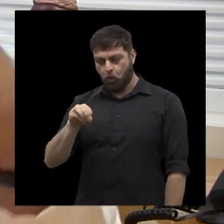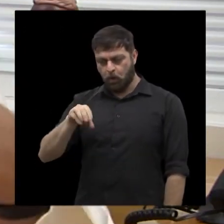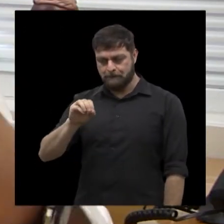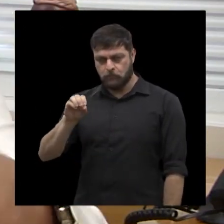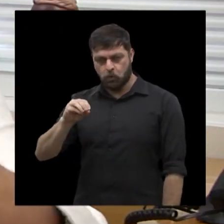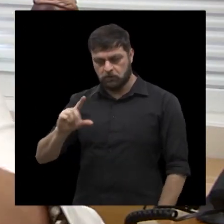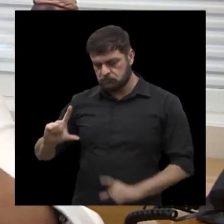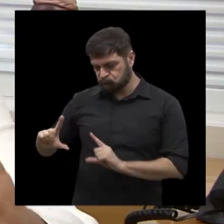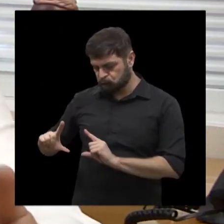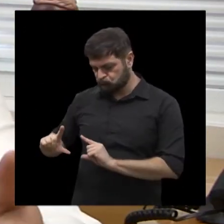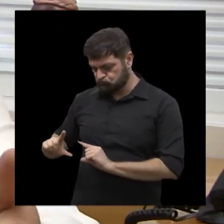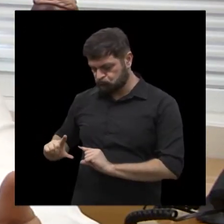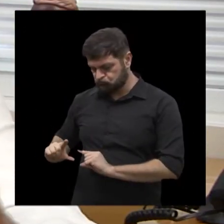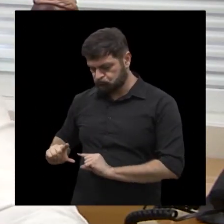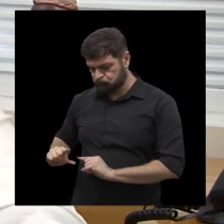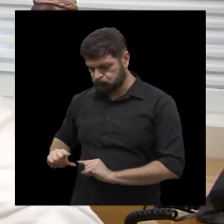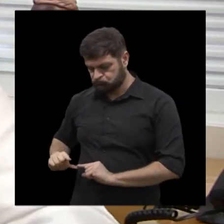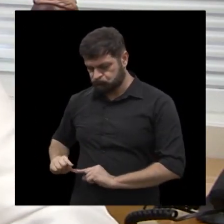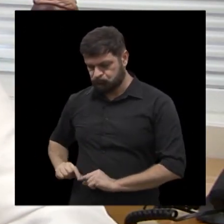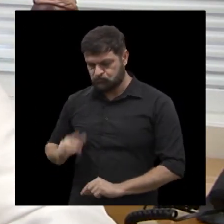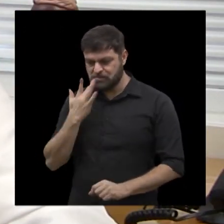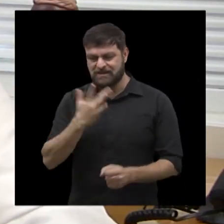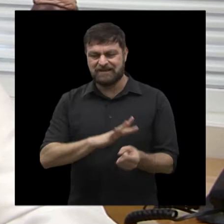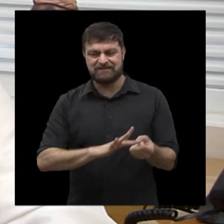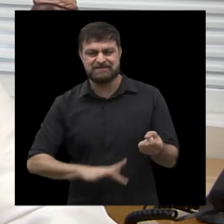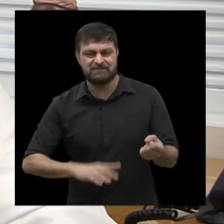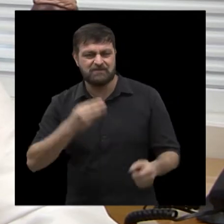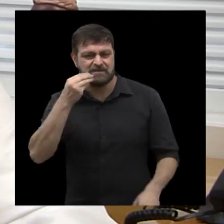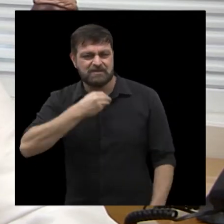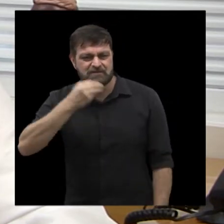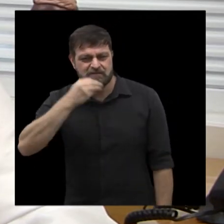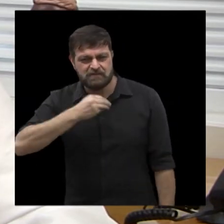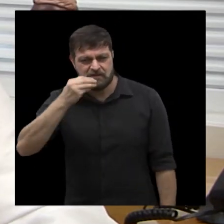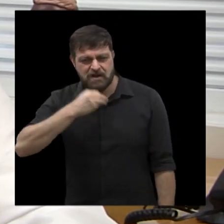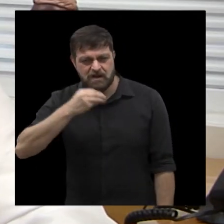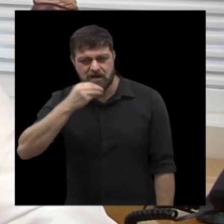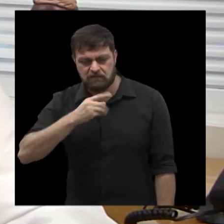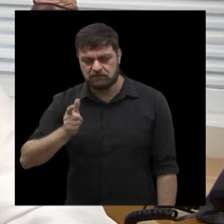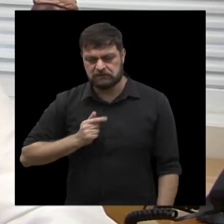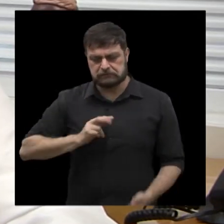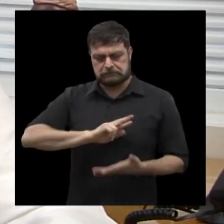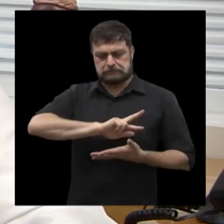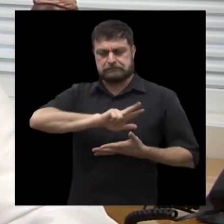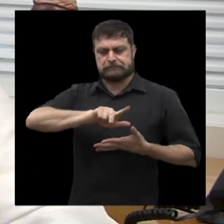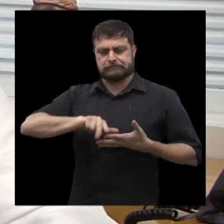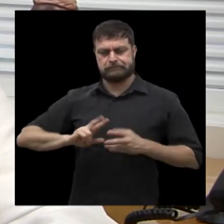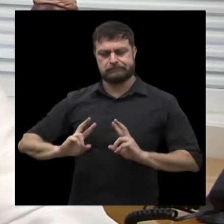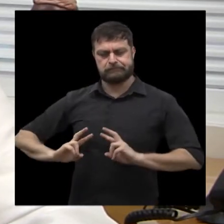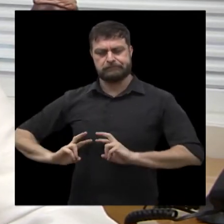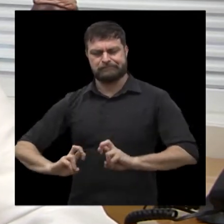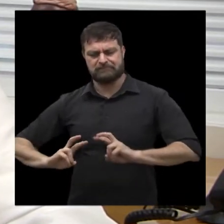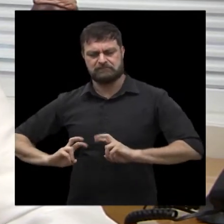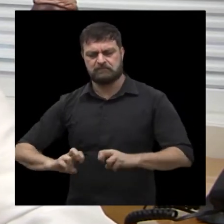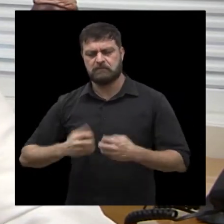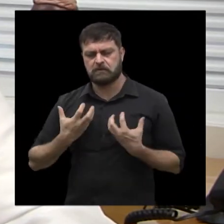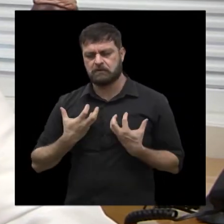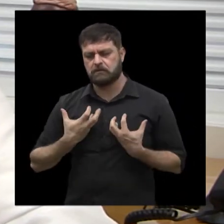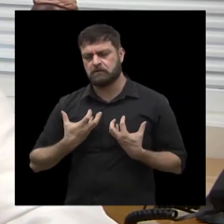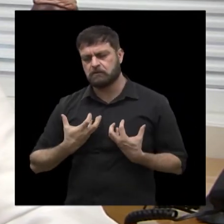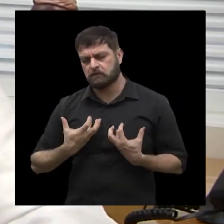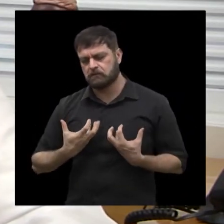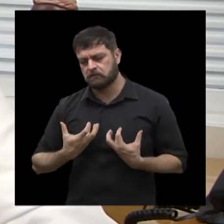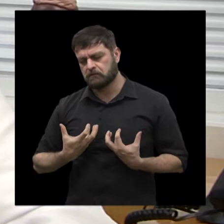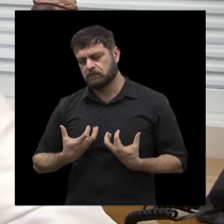que estimula a medula óssea a produzir os glóbulos vermelhos. Então são vários sintomas, né? É aquele